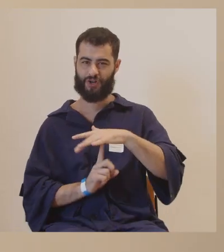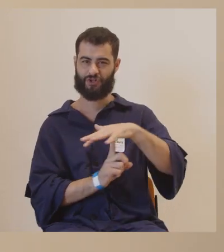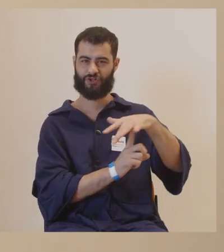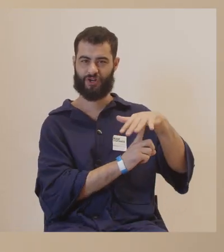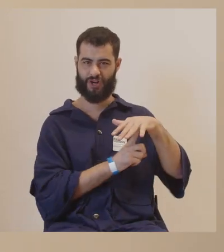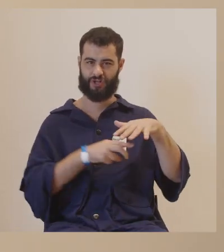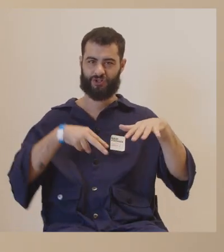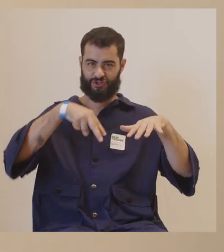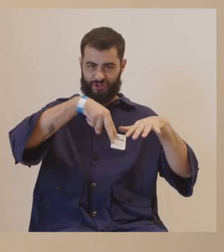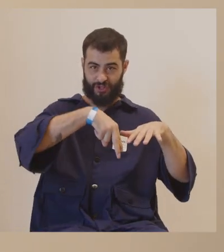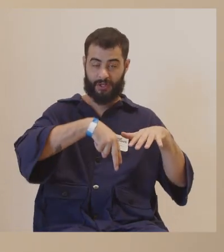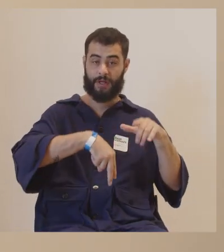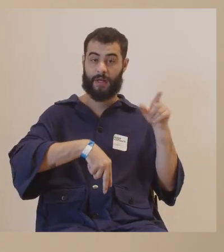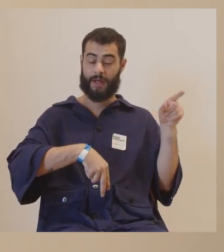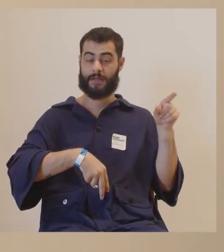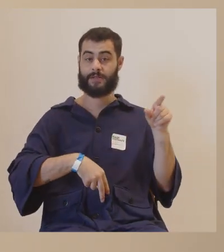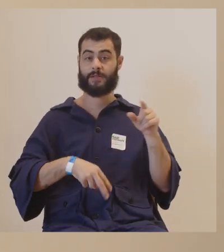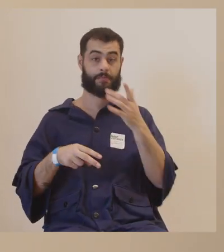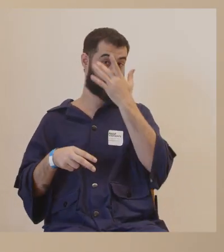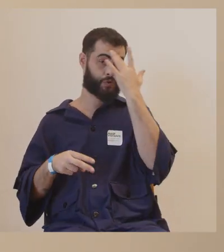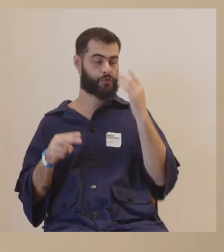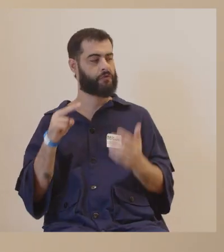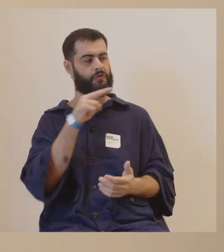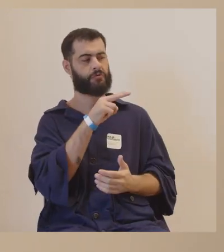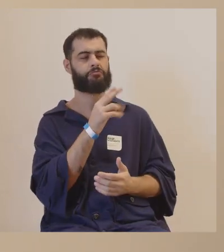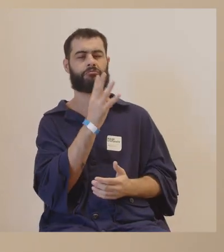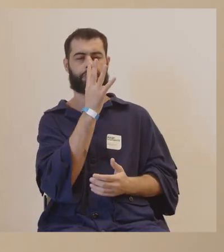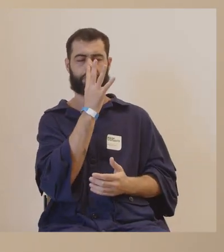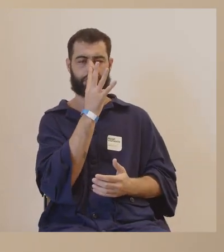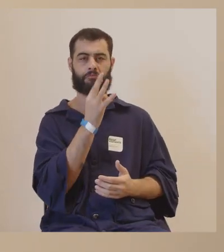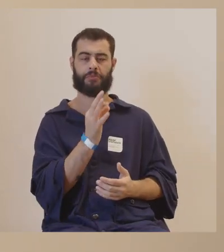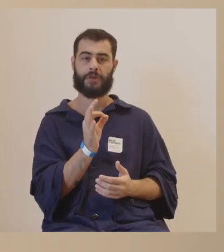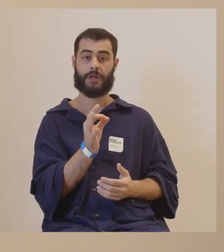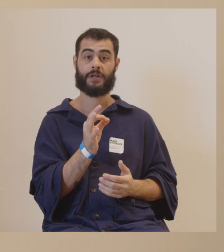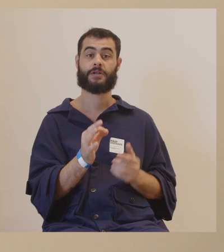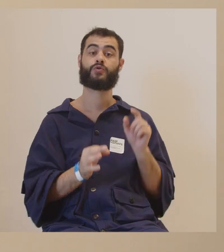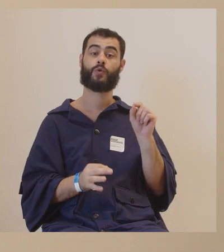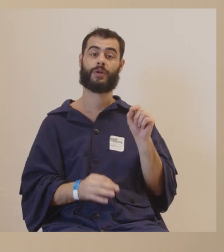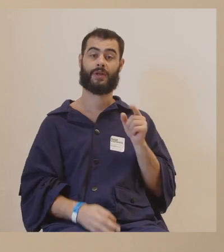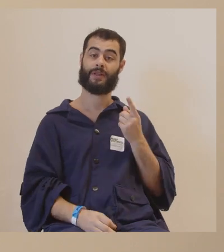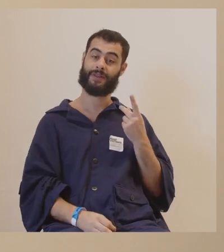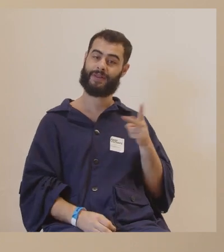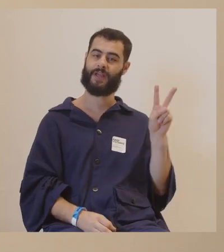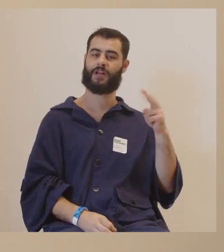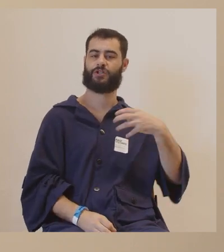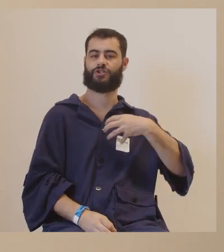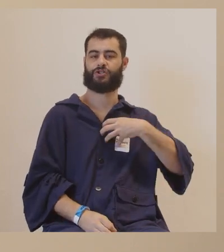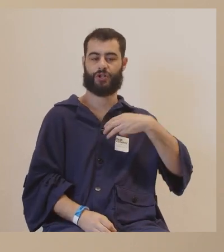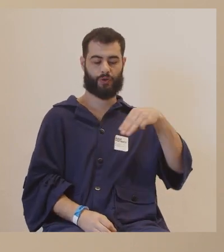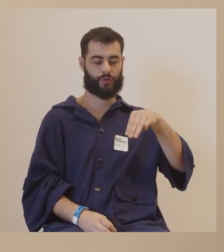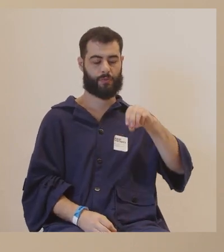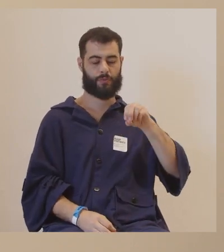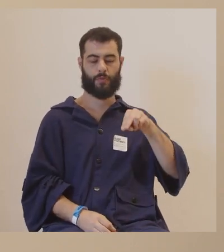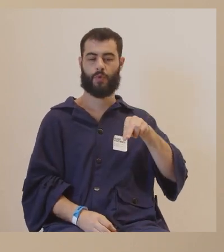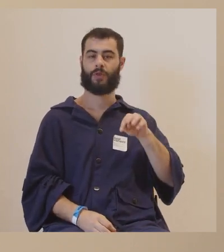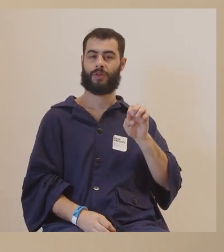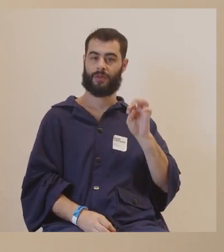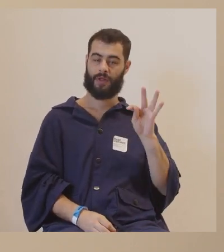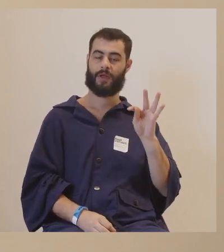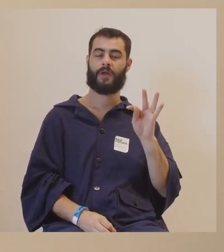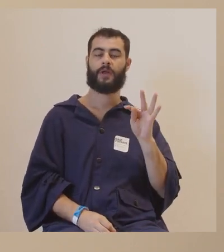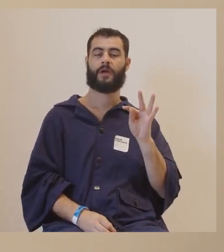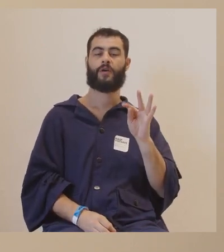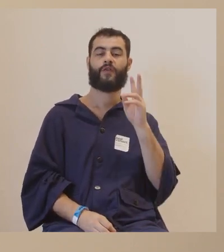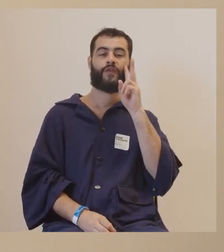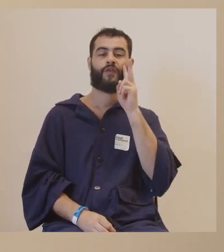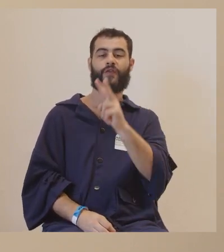como é que se diz? Uma leitura muito interessante sobre como Monet, na verdade, olha para os catálogos de moda feminina que